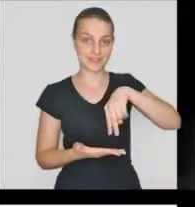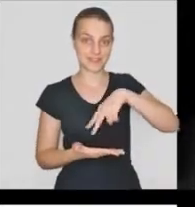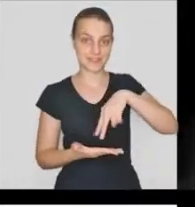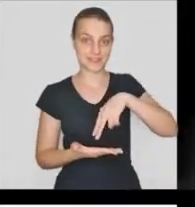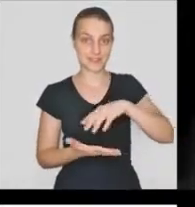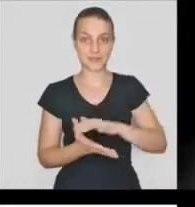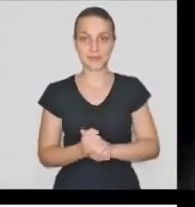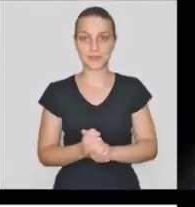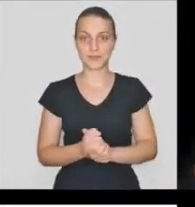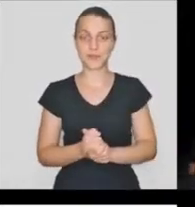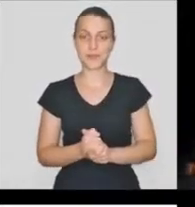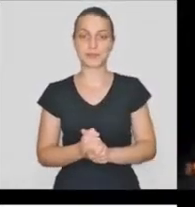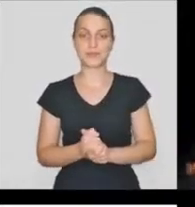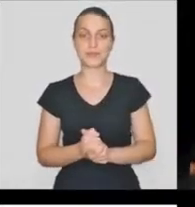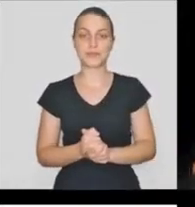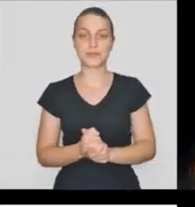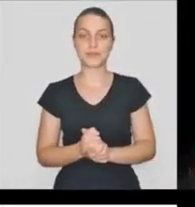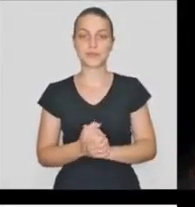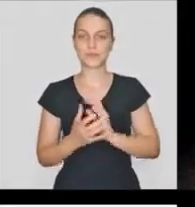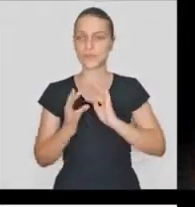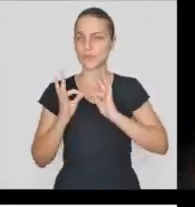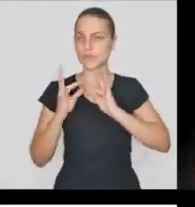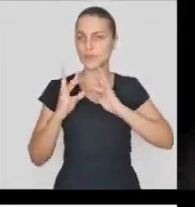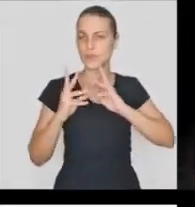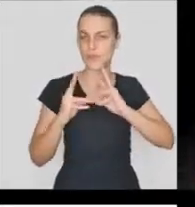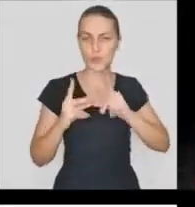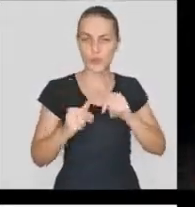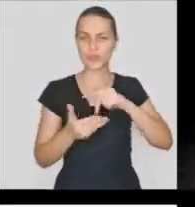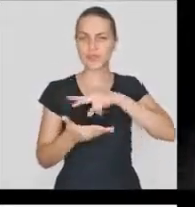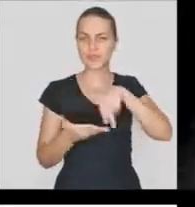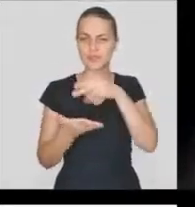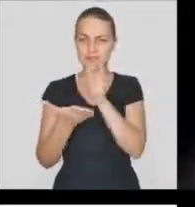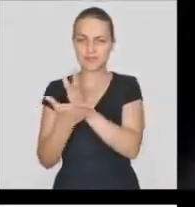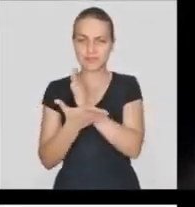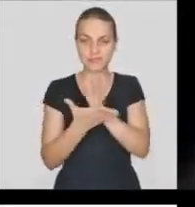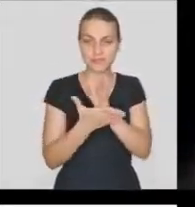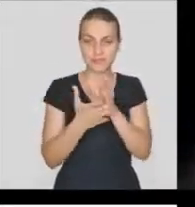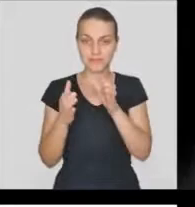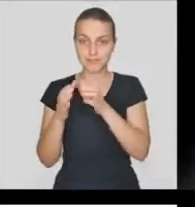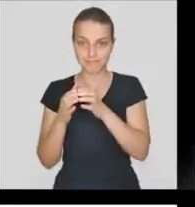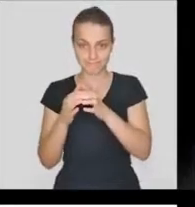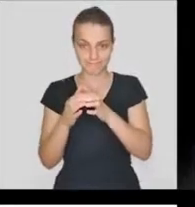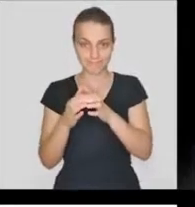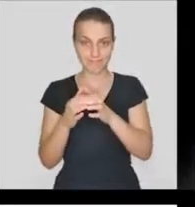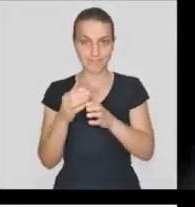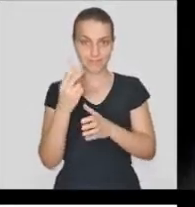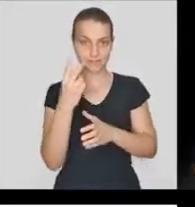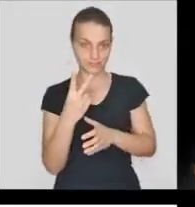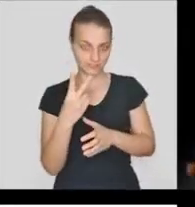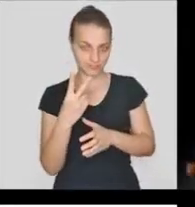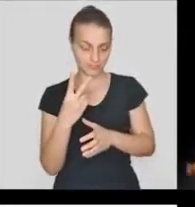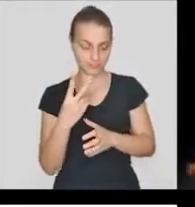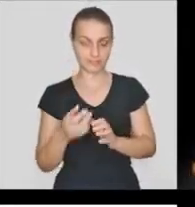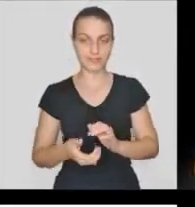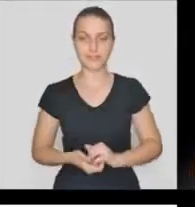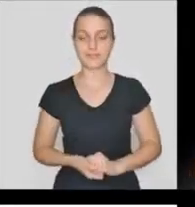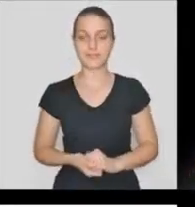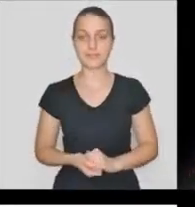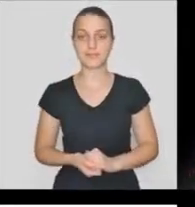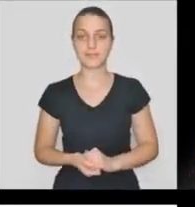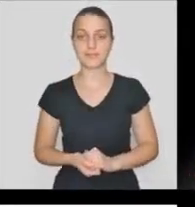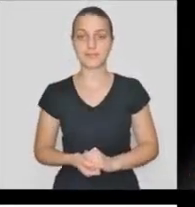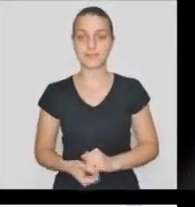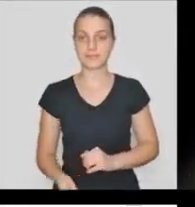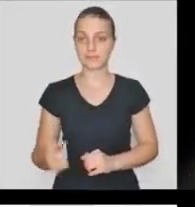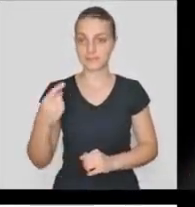classificar praticamente todos os tipos que a gente conhece. Existe a dança participativa, que é aquela que é feita